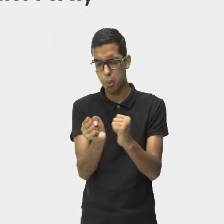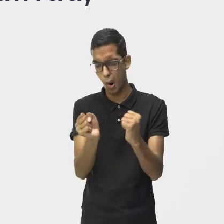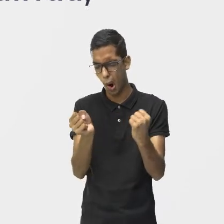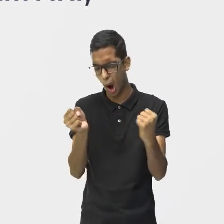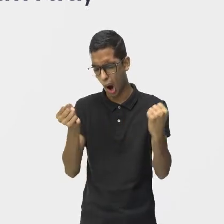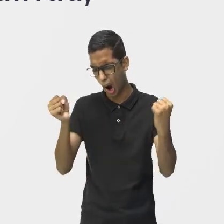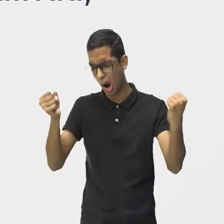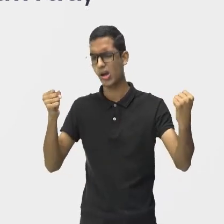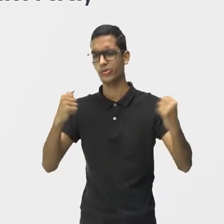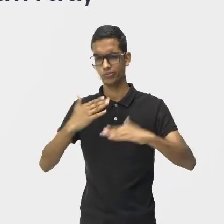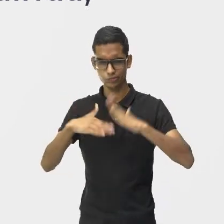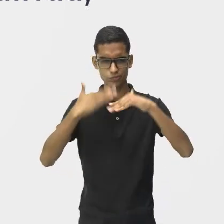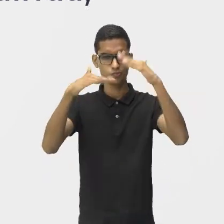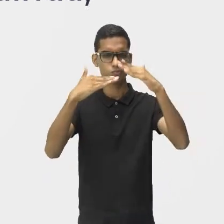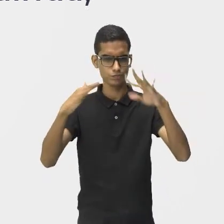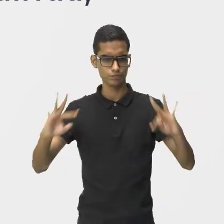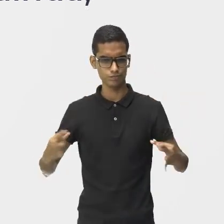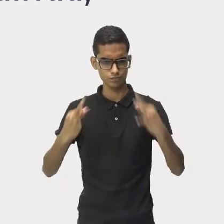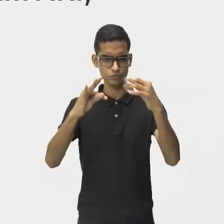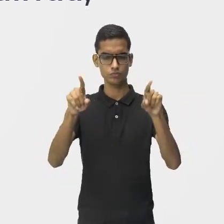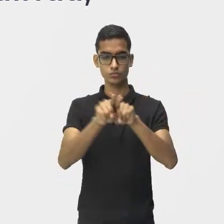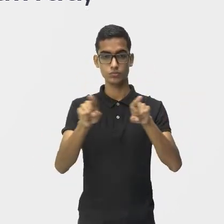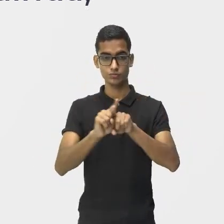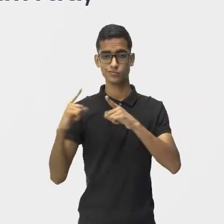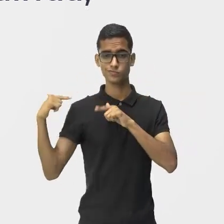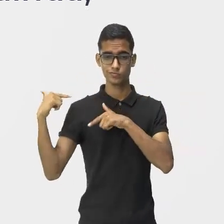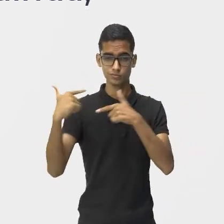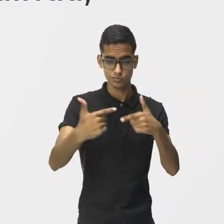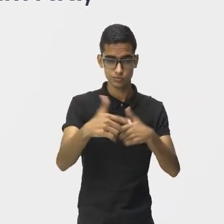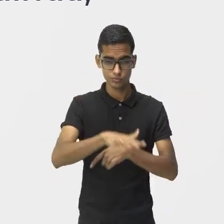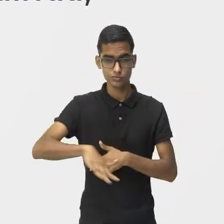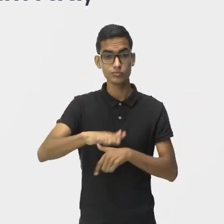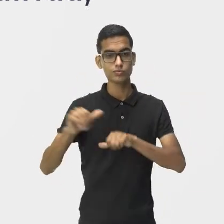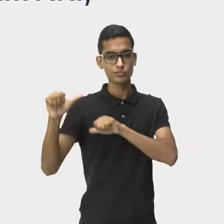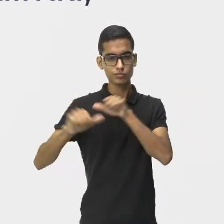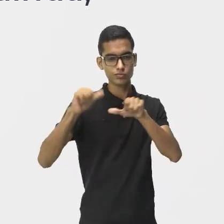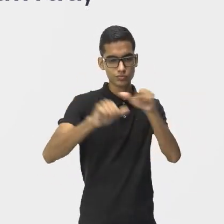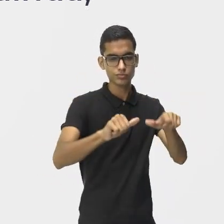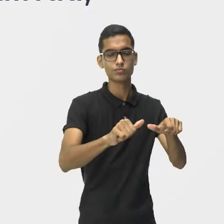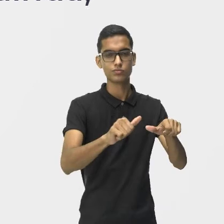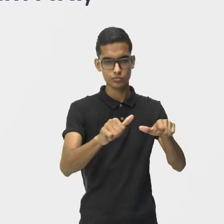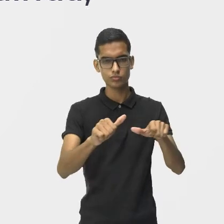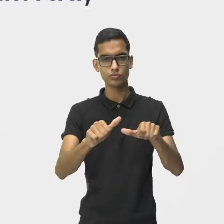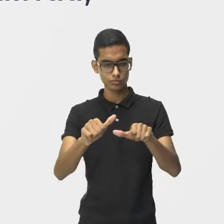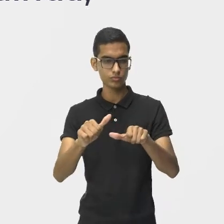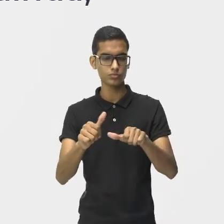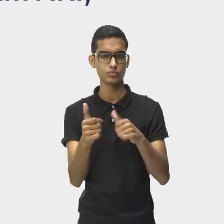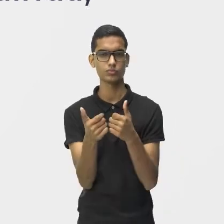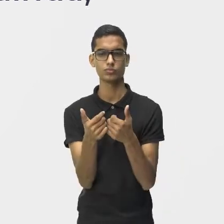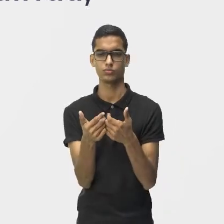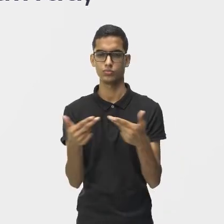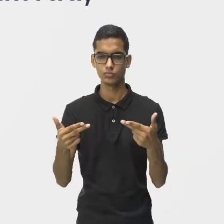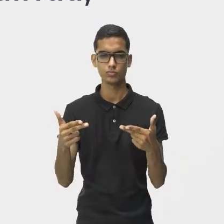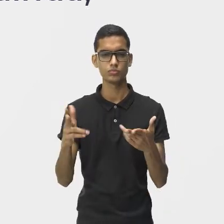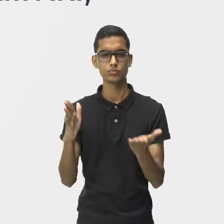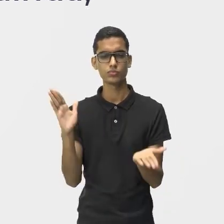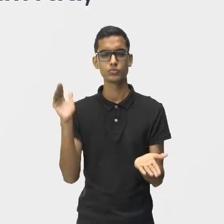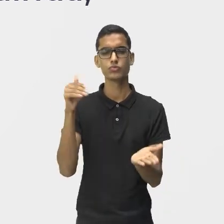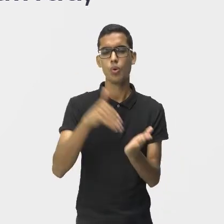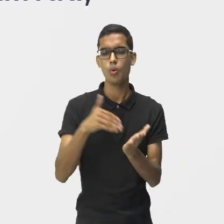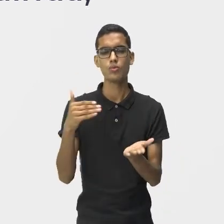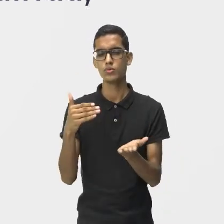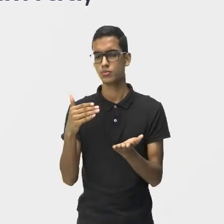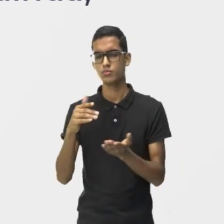desenvolvimento das tecnologias, ramos tradicionais transformaram-se em aparatos de última